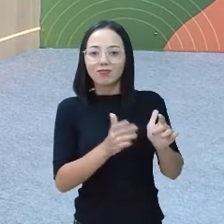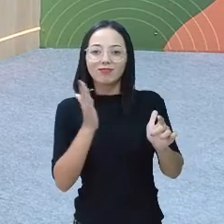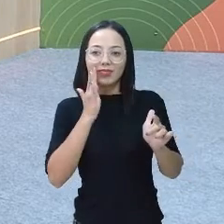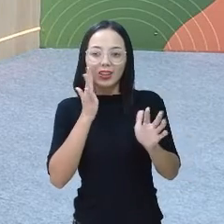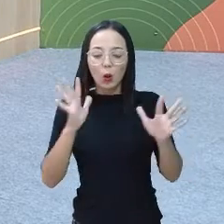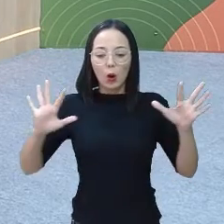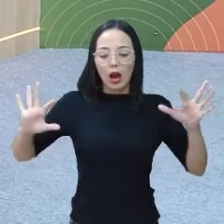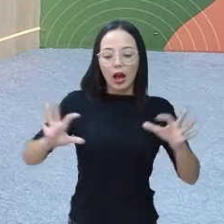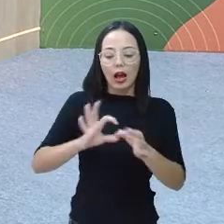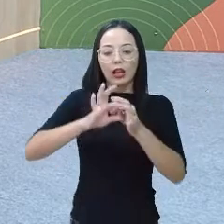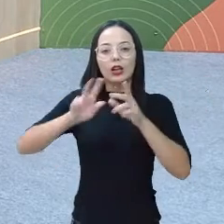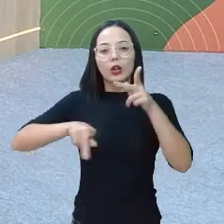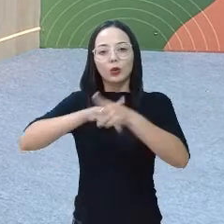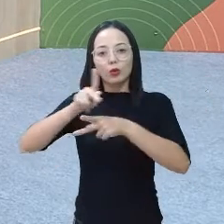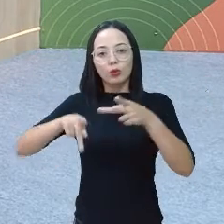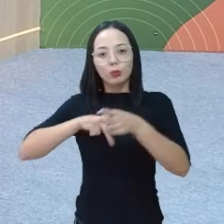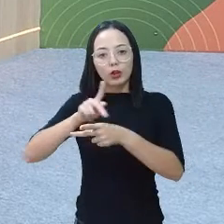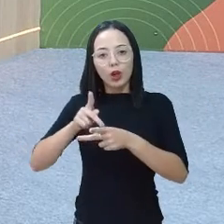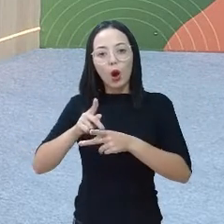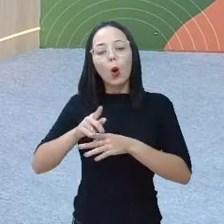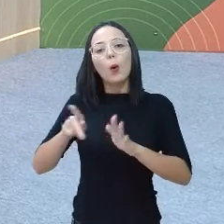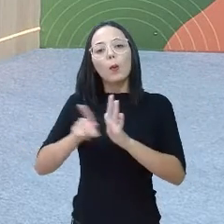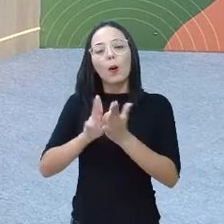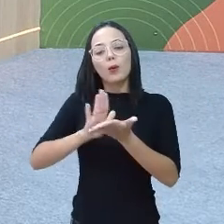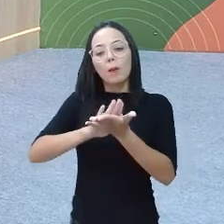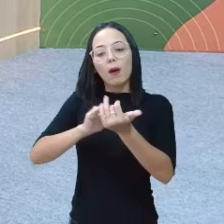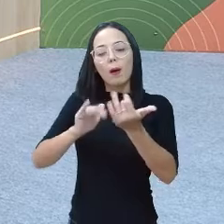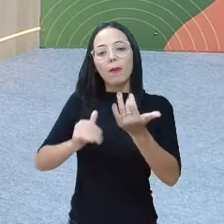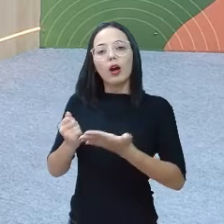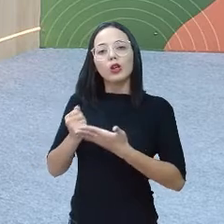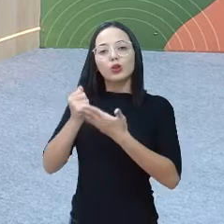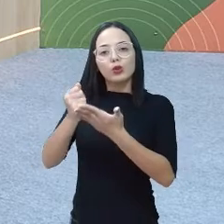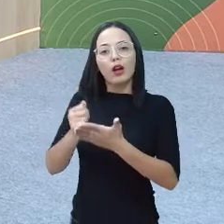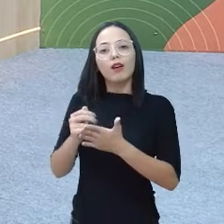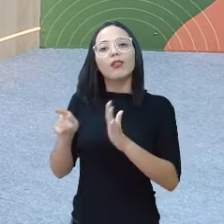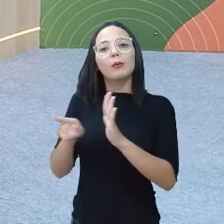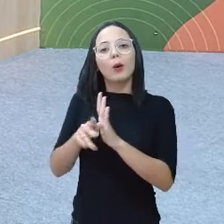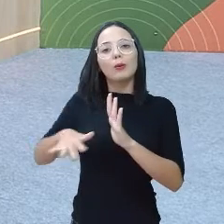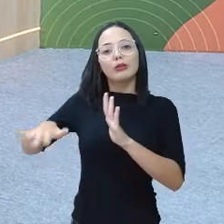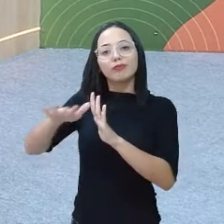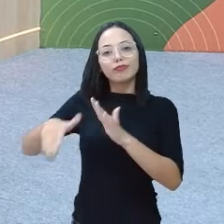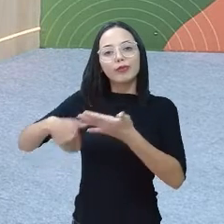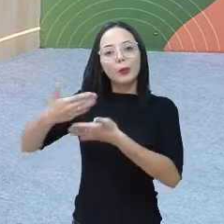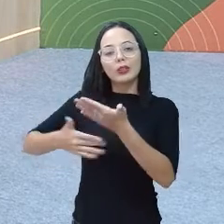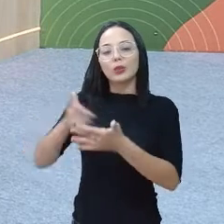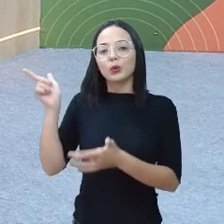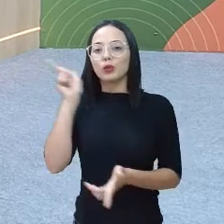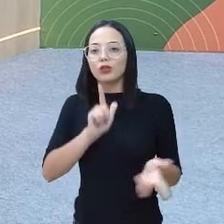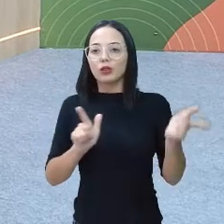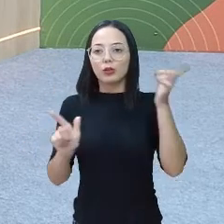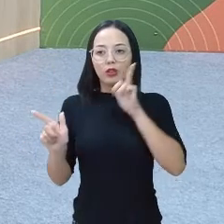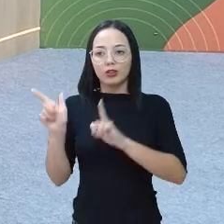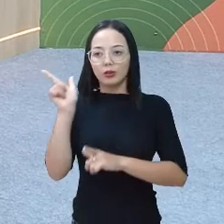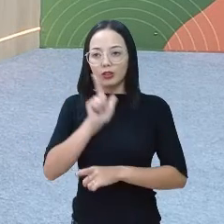com os espanhóis contra outros inimigos, né, eles favoreciam os espanhóis nesse processo de conquista,